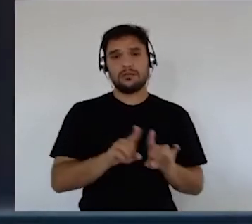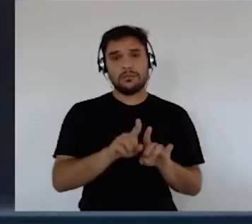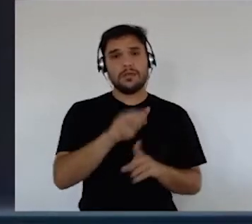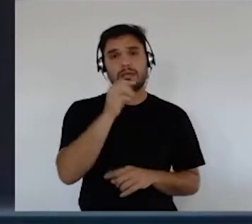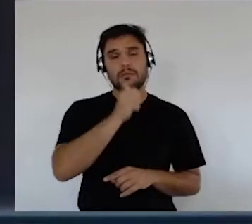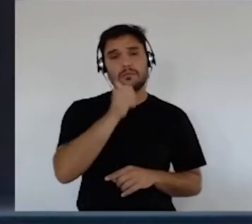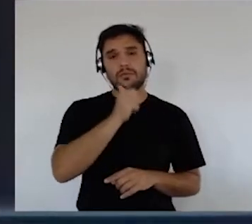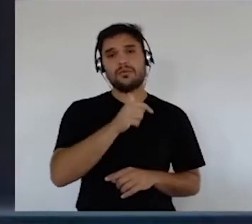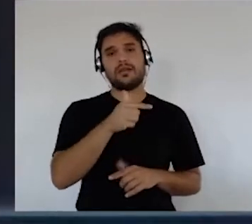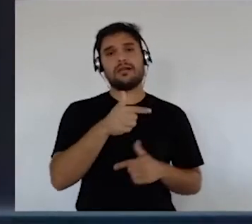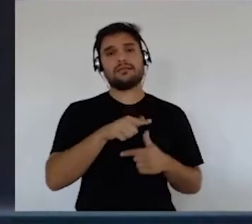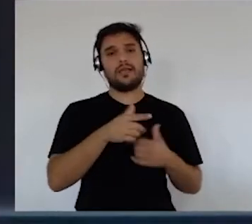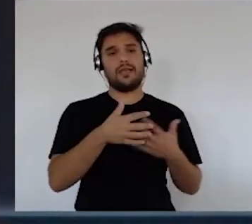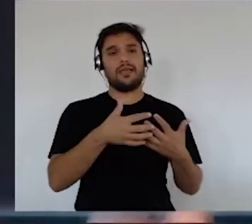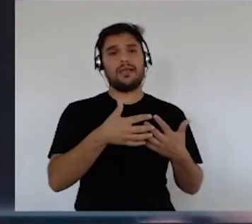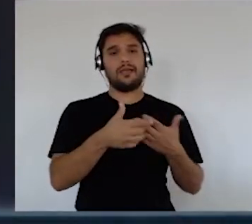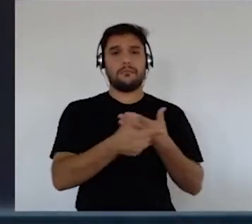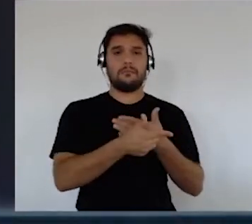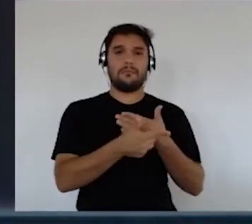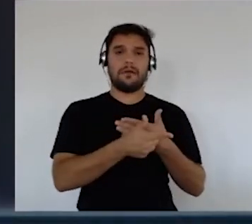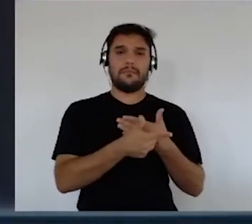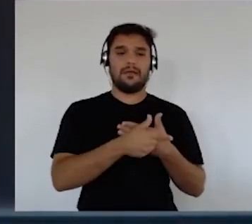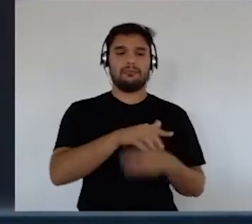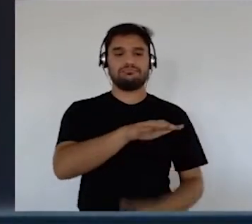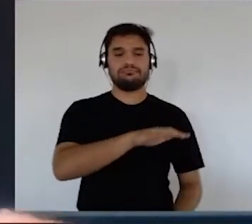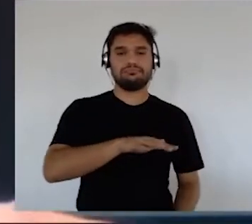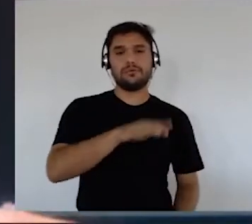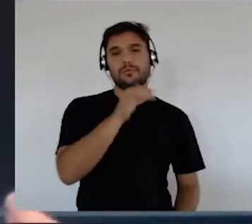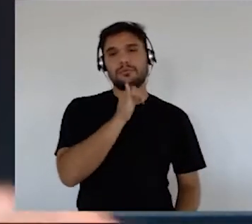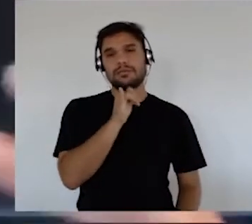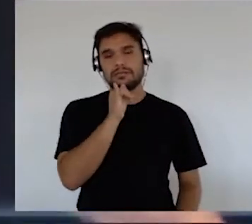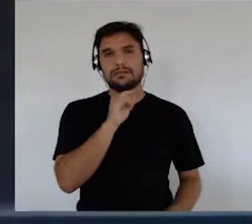vão ter funções no que se referem a